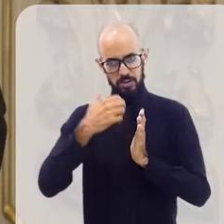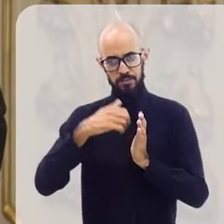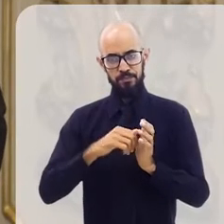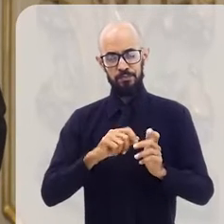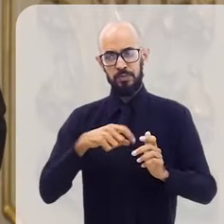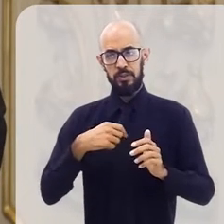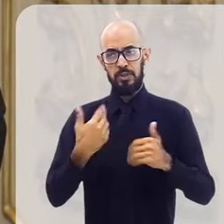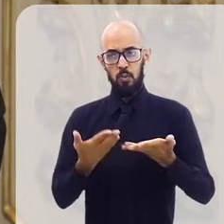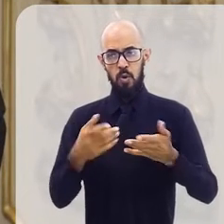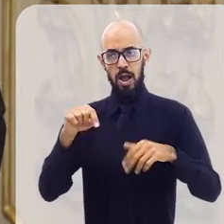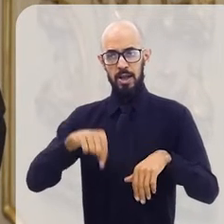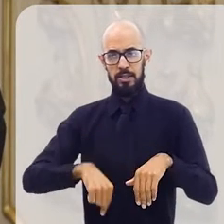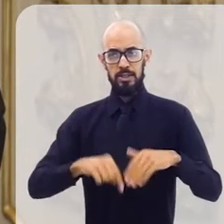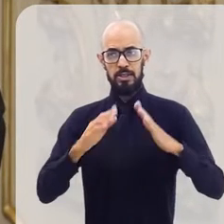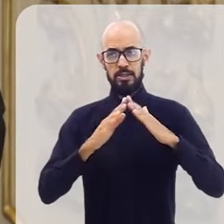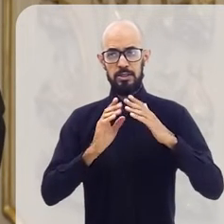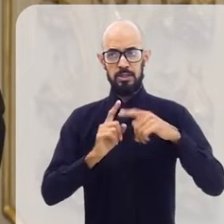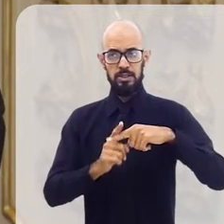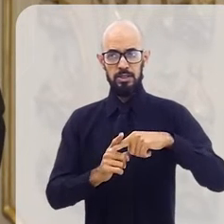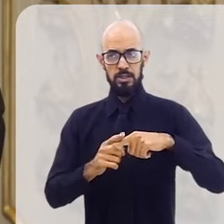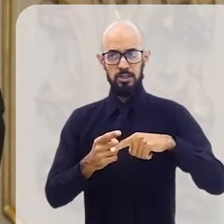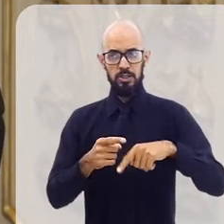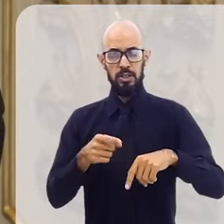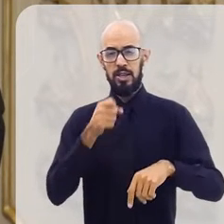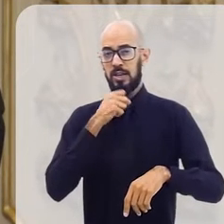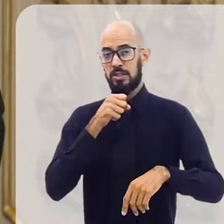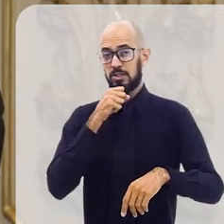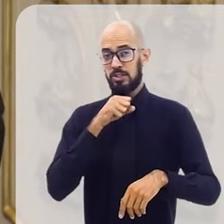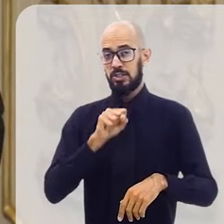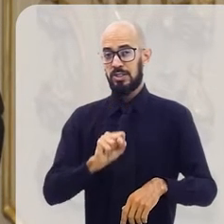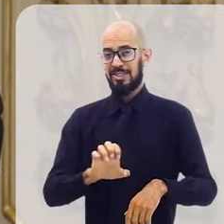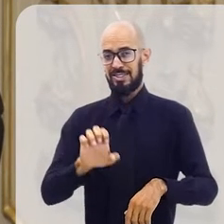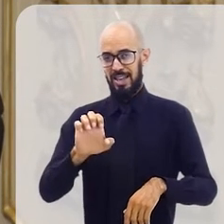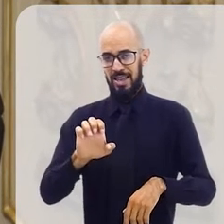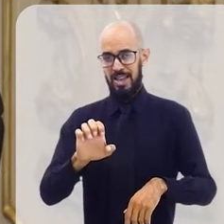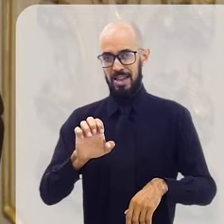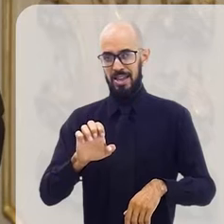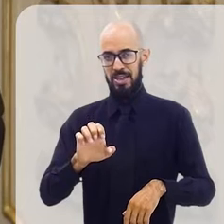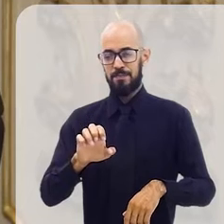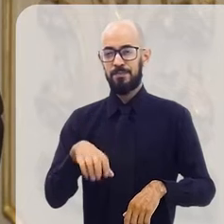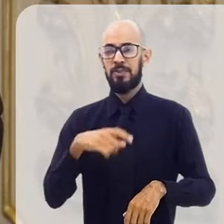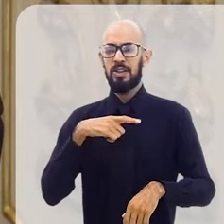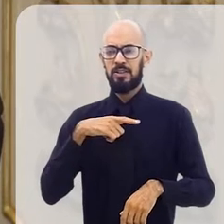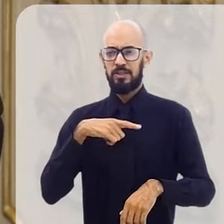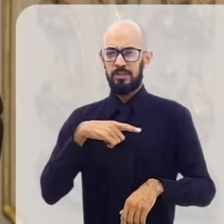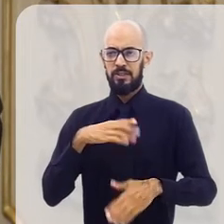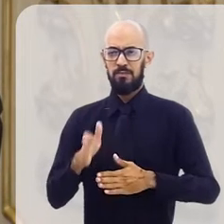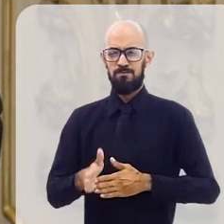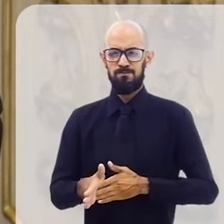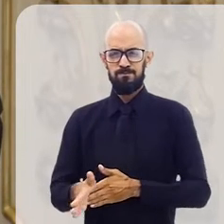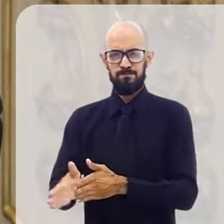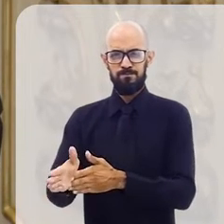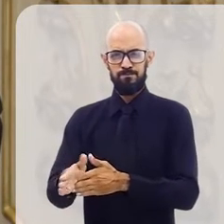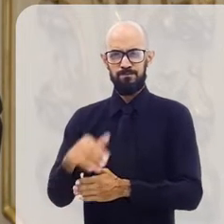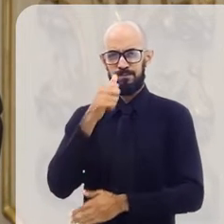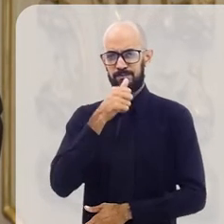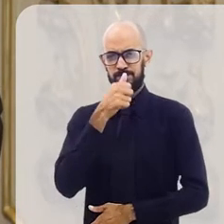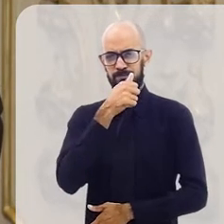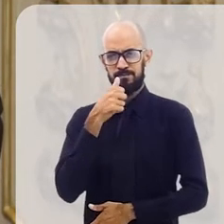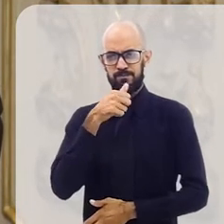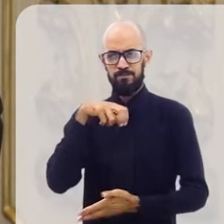nesta Igreja Nossa Senhora do Carmo da antiga Sé muita dedicação ao Sacramento da